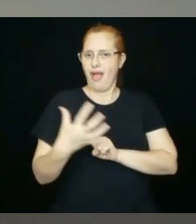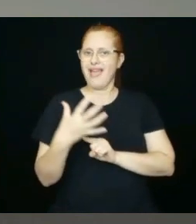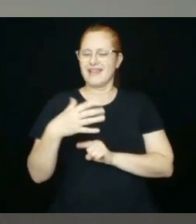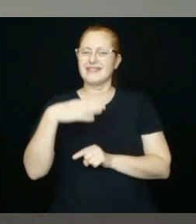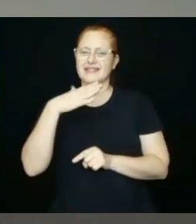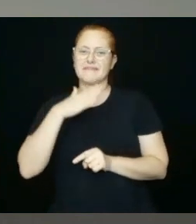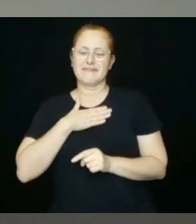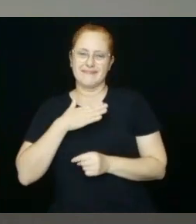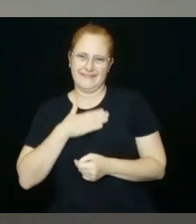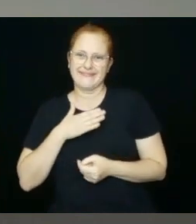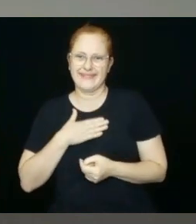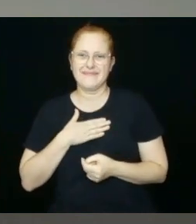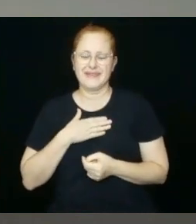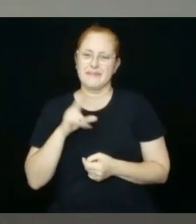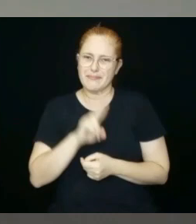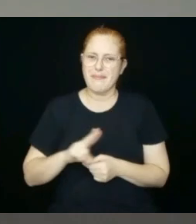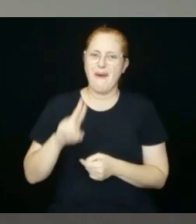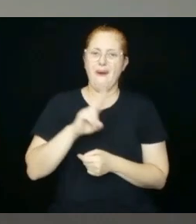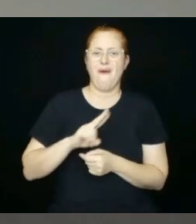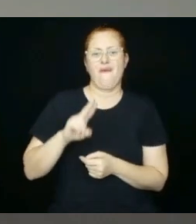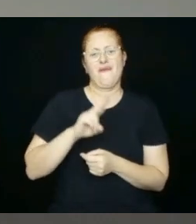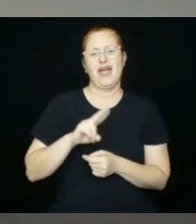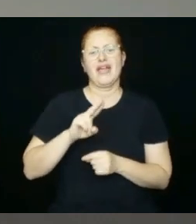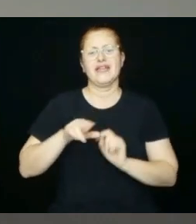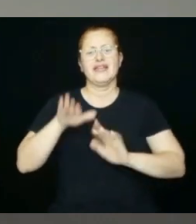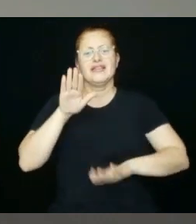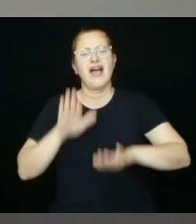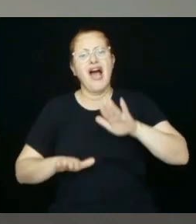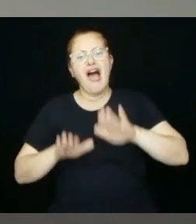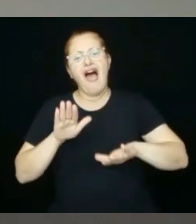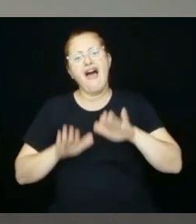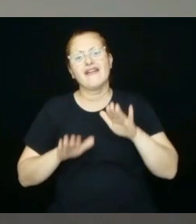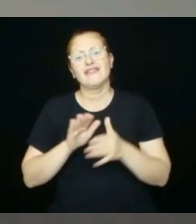iluminam pontinhos assim que eu vou usar isso. E às vezes